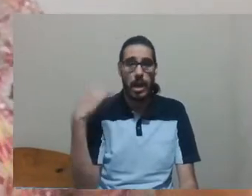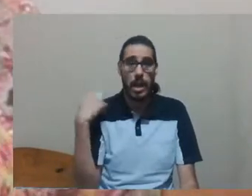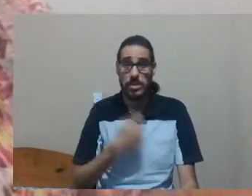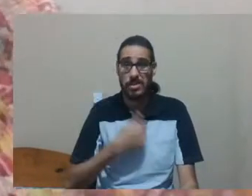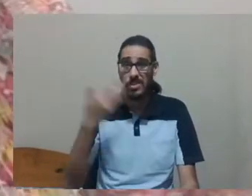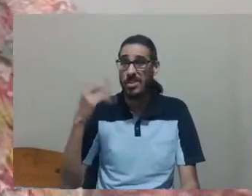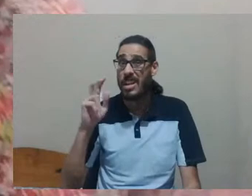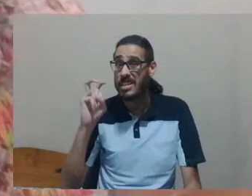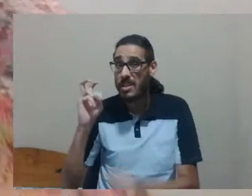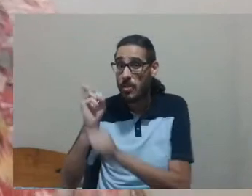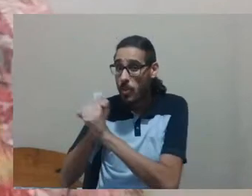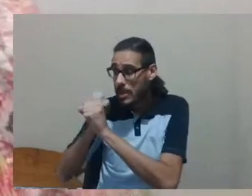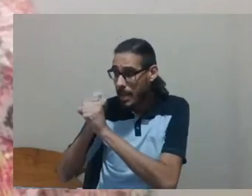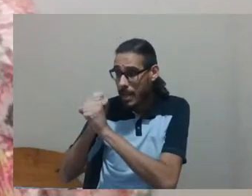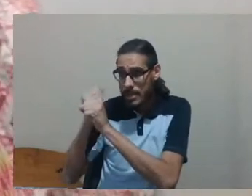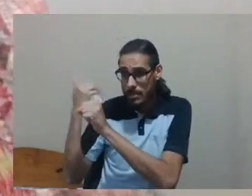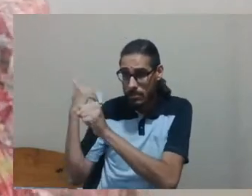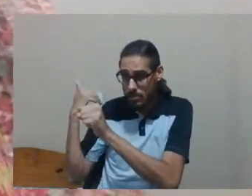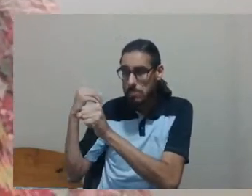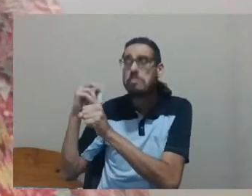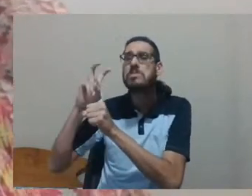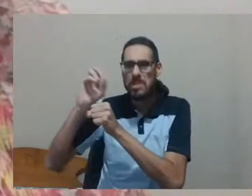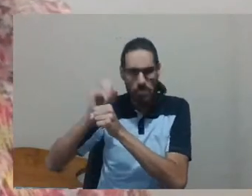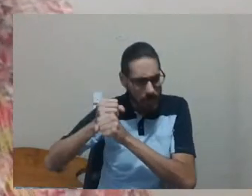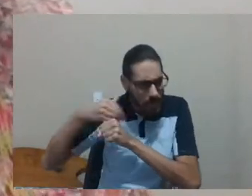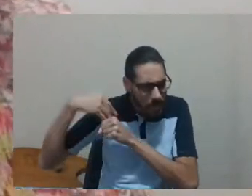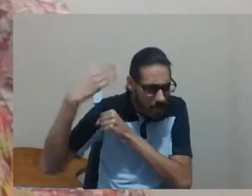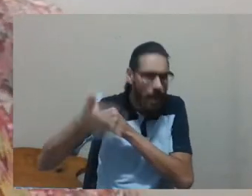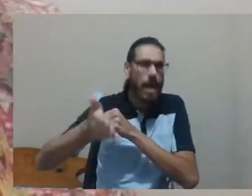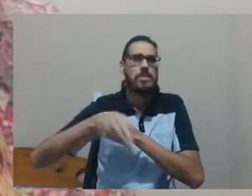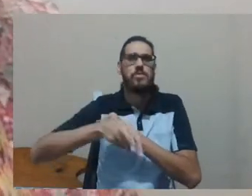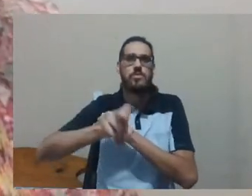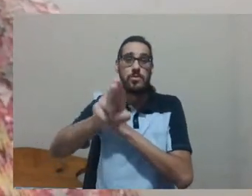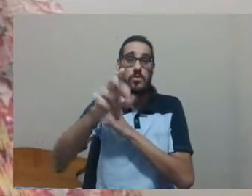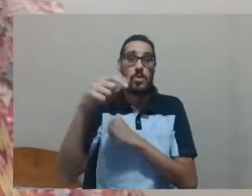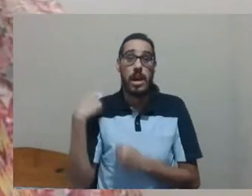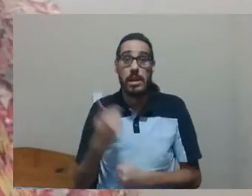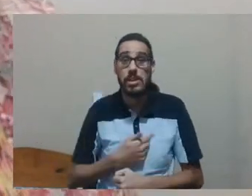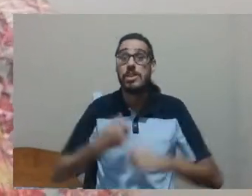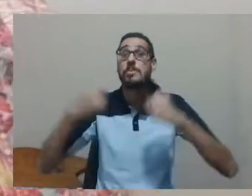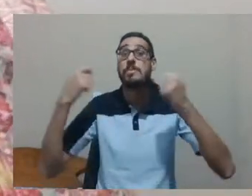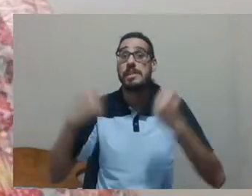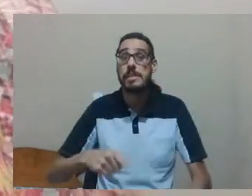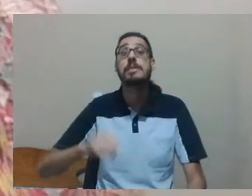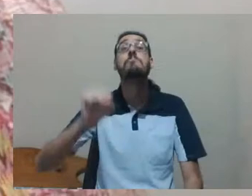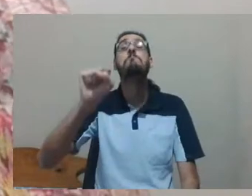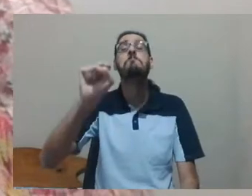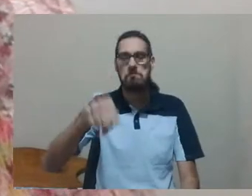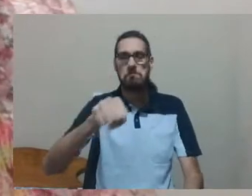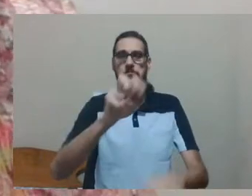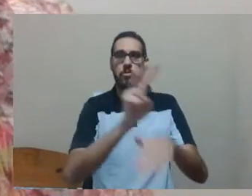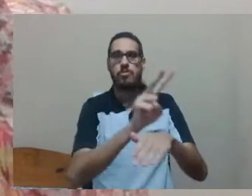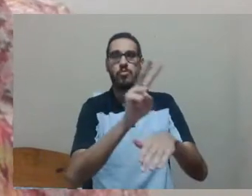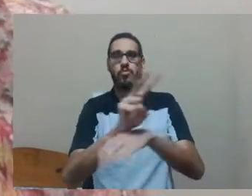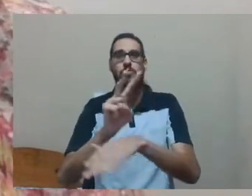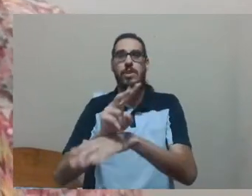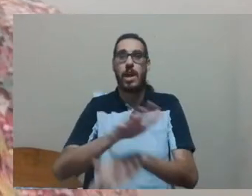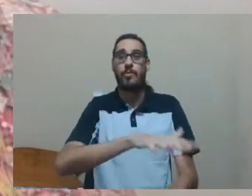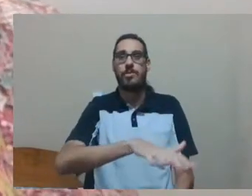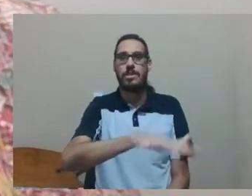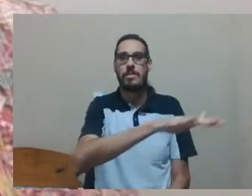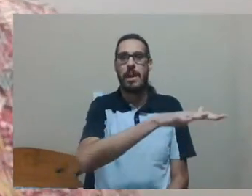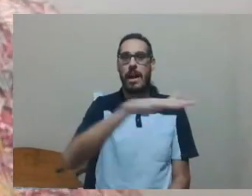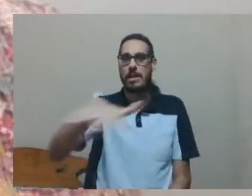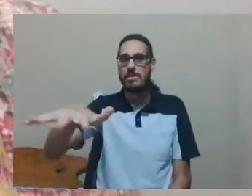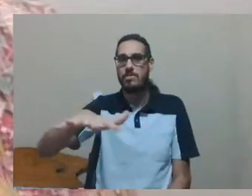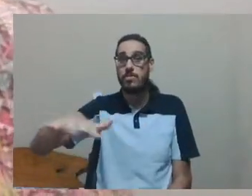e vamos continuar 50 anos. Nós precisamos, sim, cuidar dos nossos espaços, para